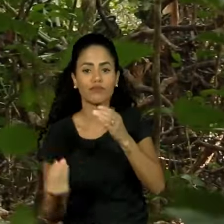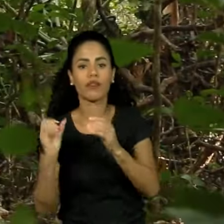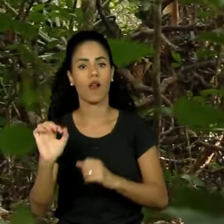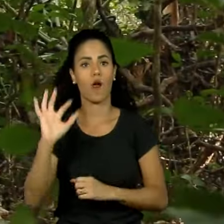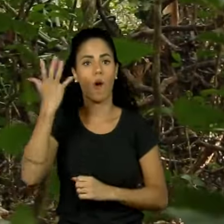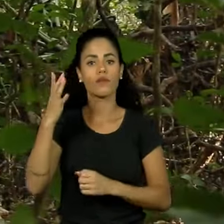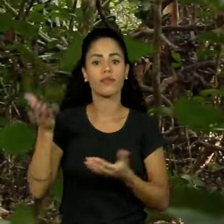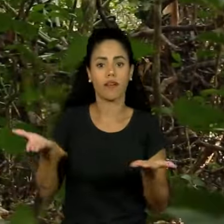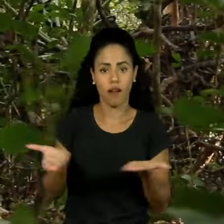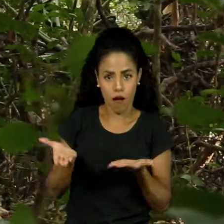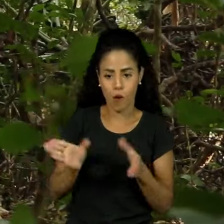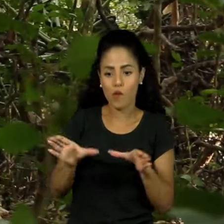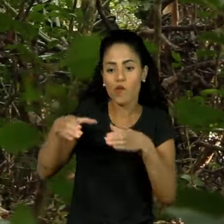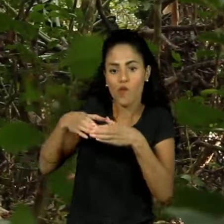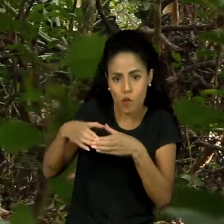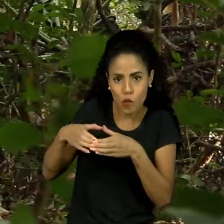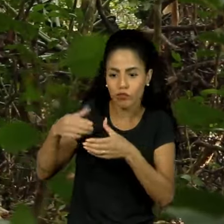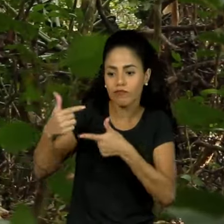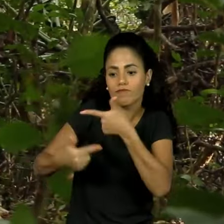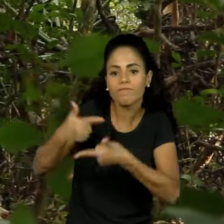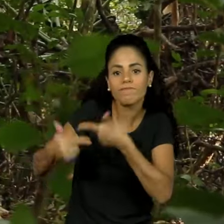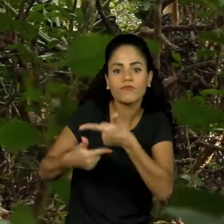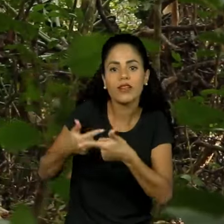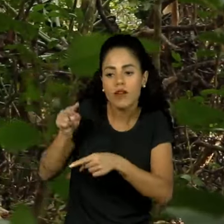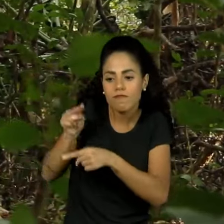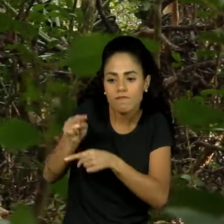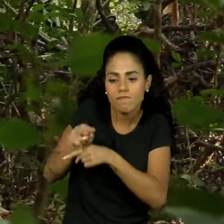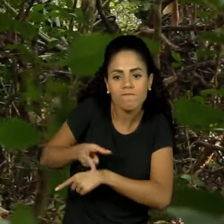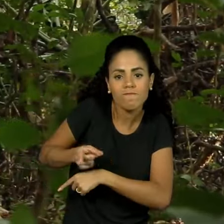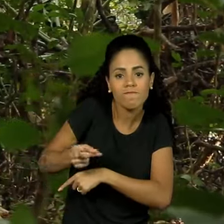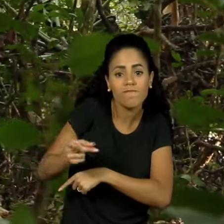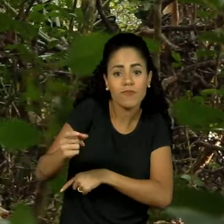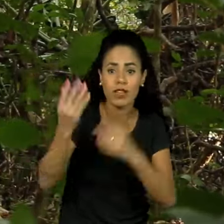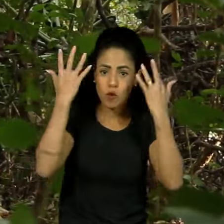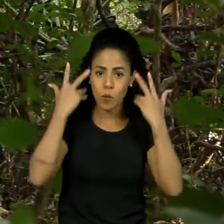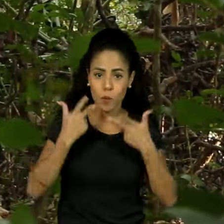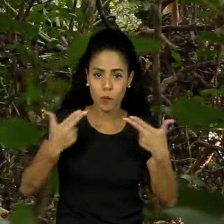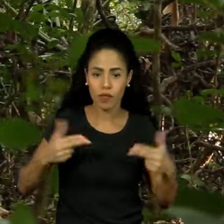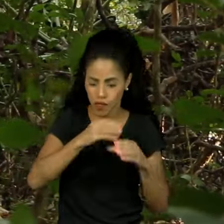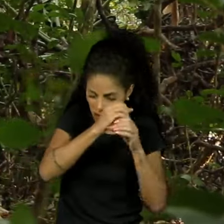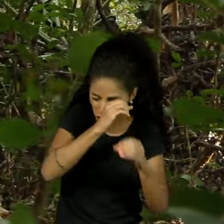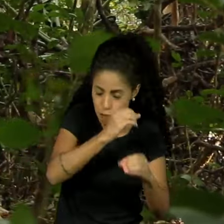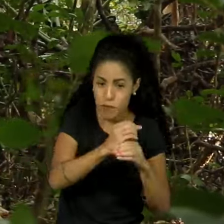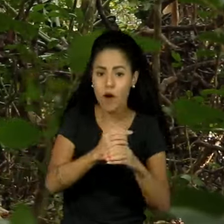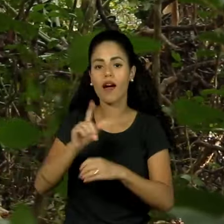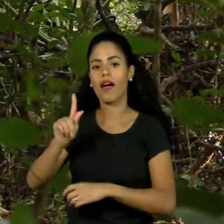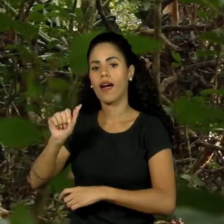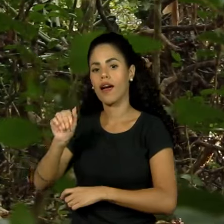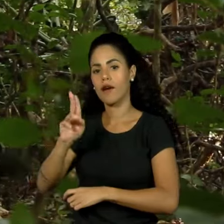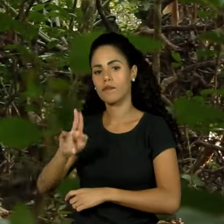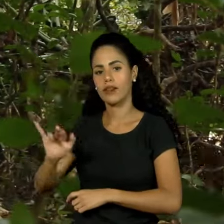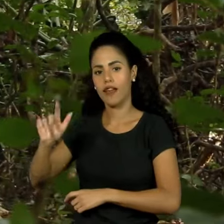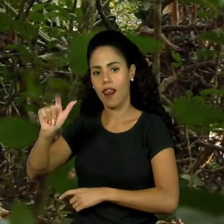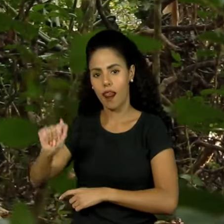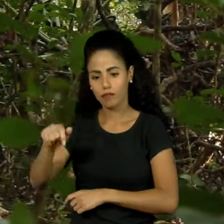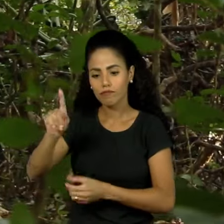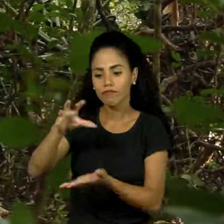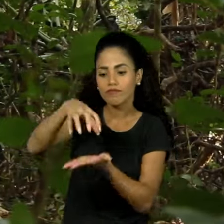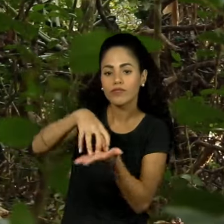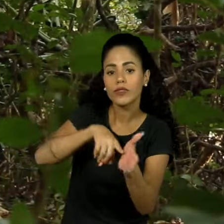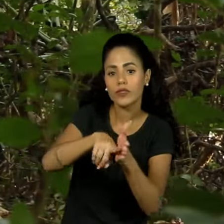Por liderar a equipe que trabalha pela conservação dele, a bióloga Gabriela Rezende, do Instituto de